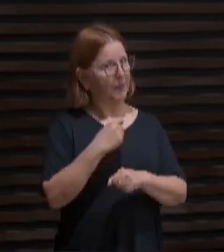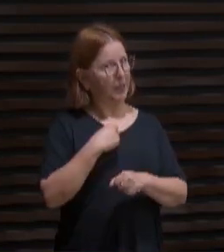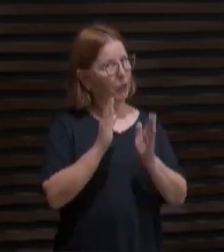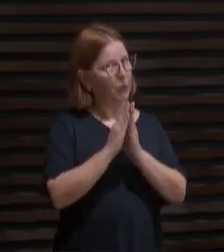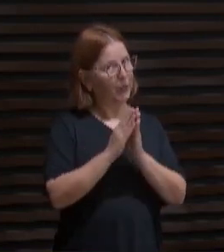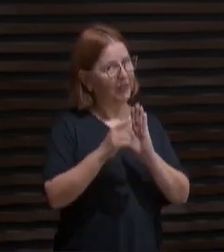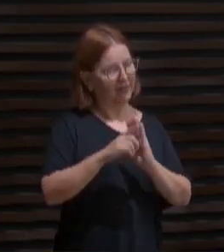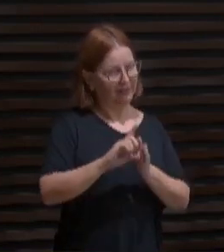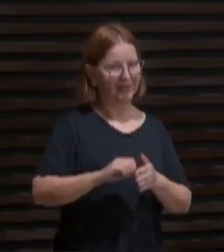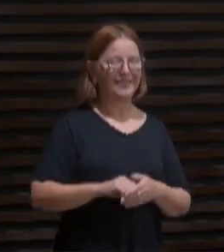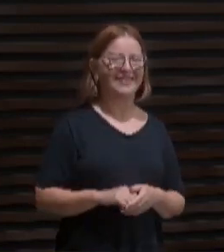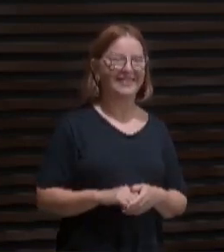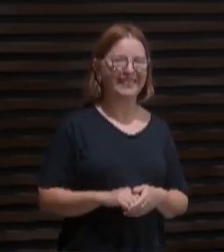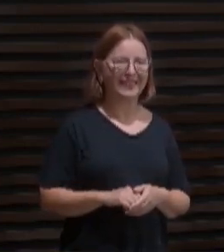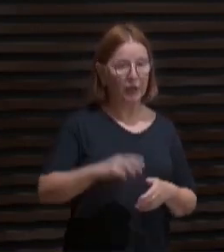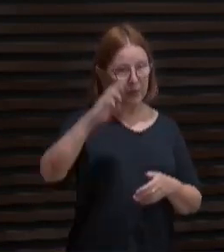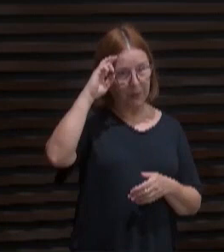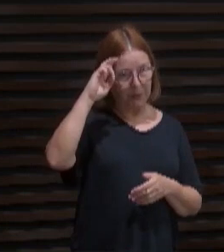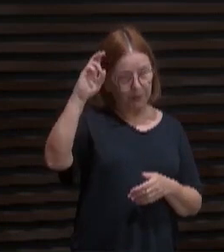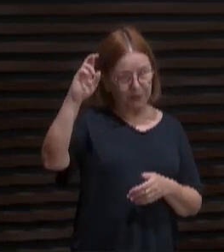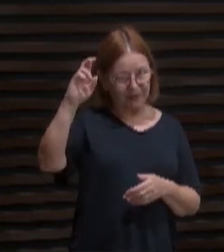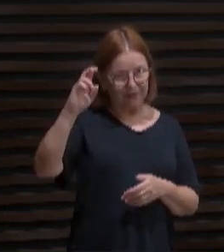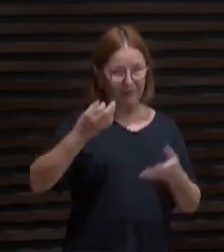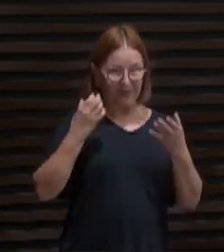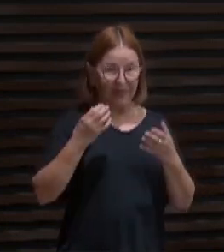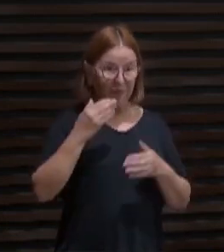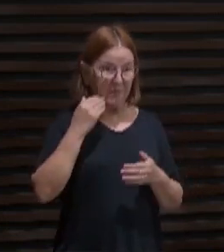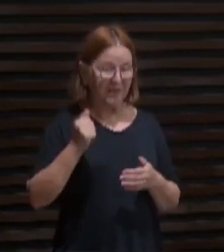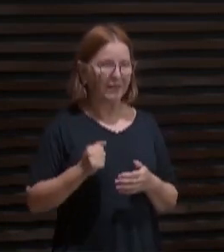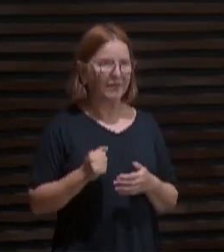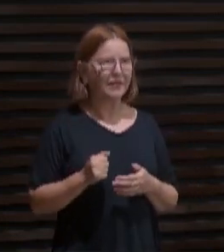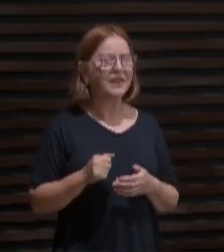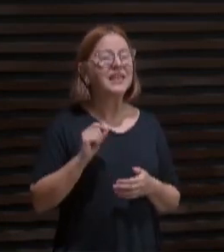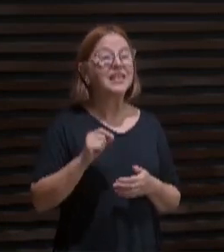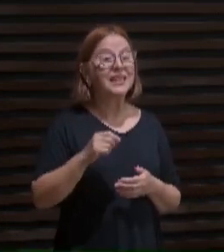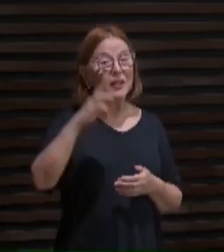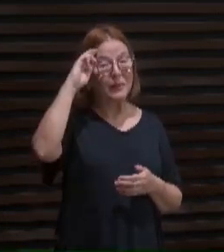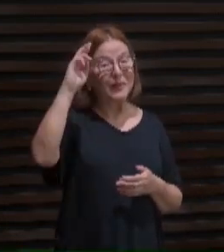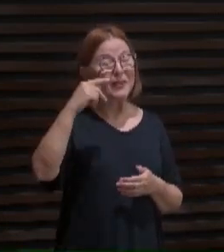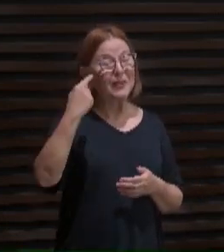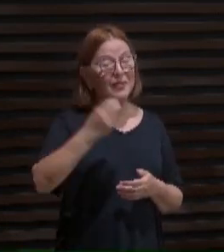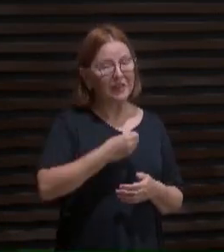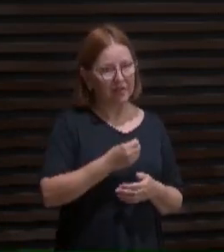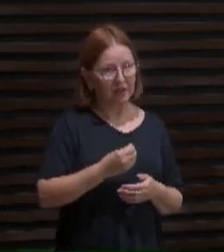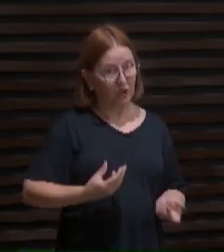Ele está interessado. Mas quem é o Senhor da sua vida? O